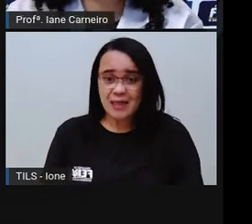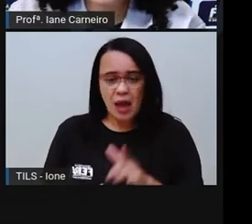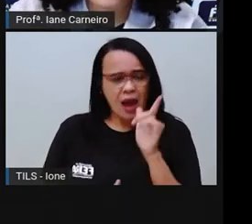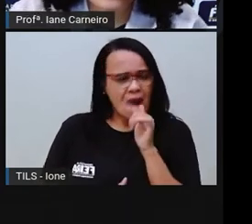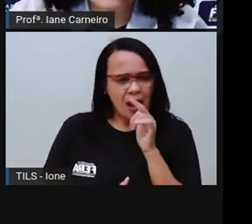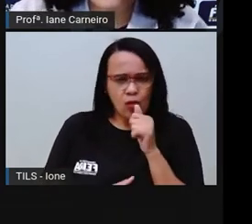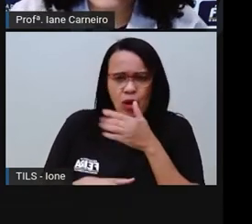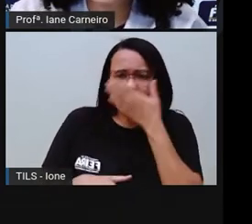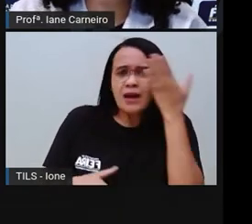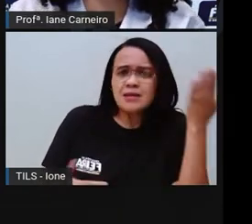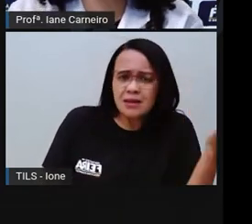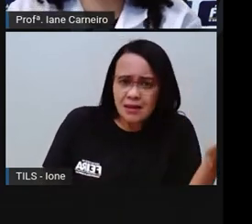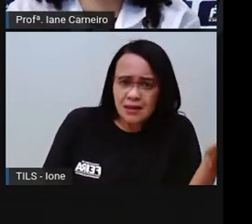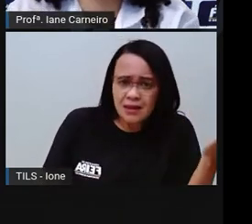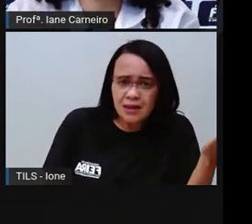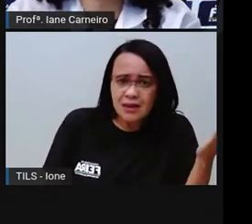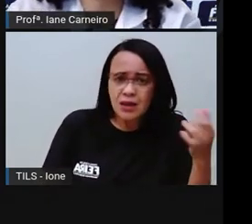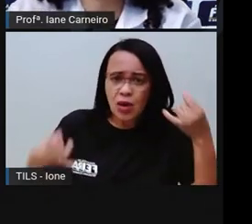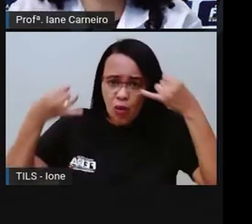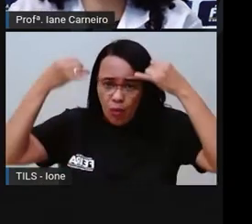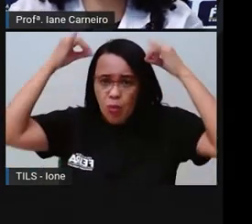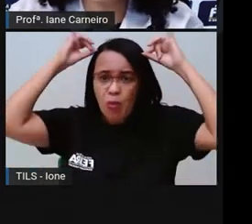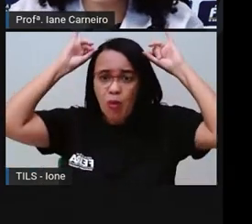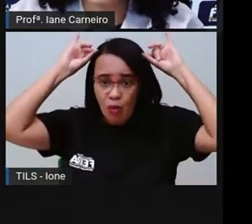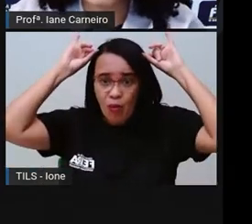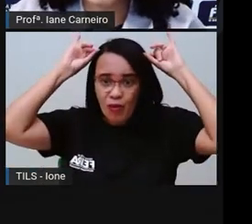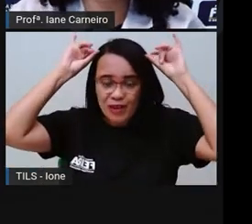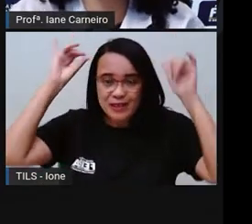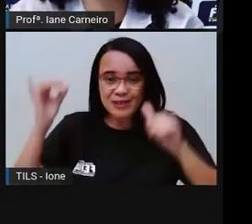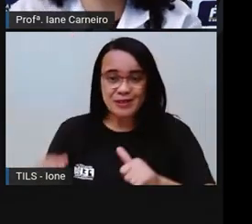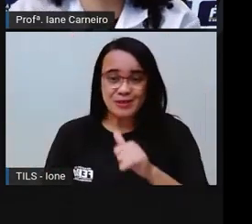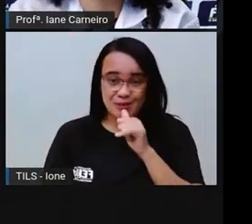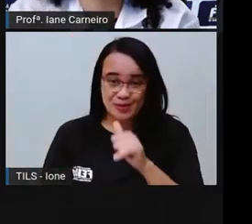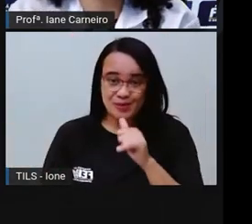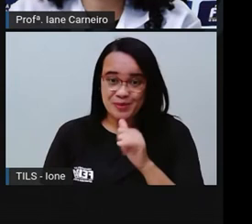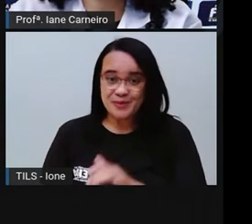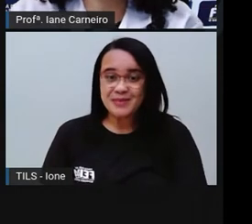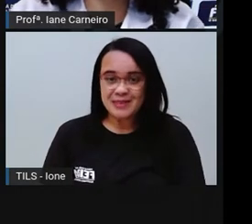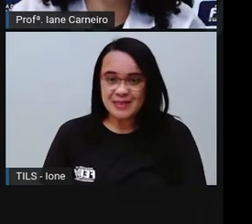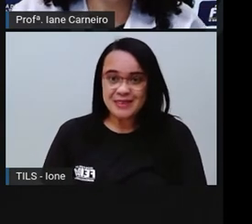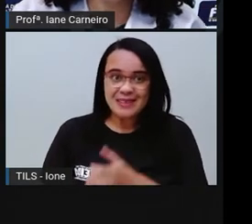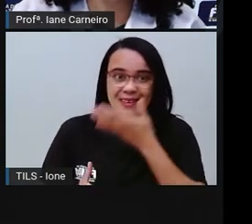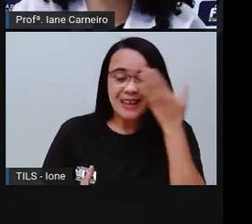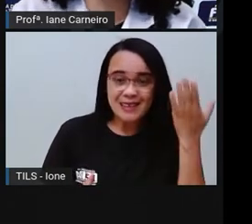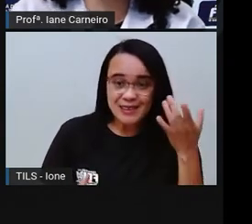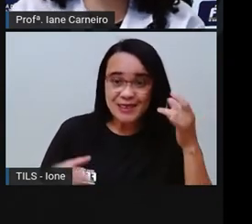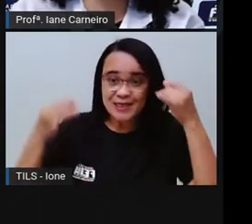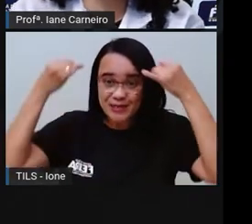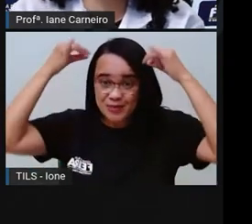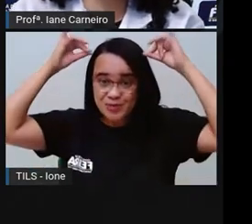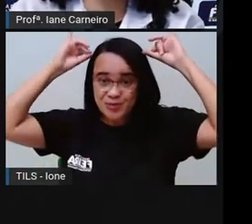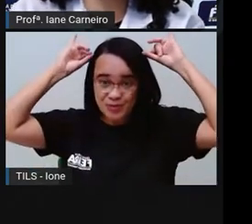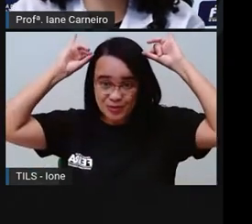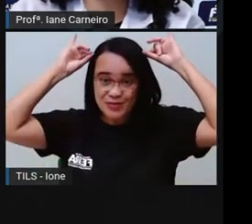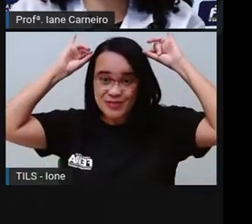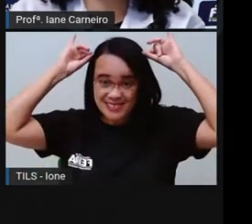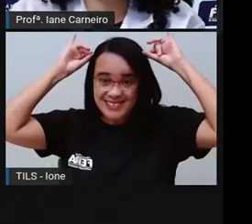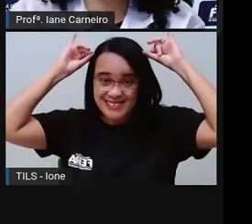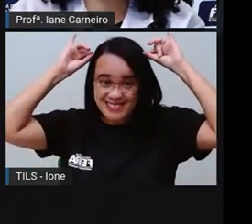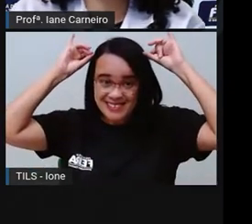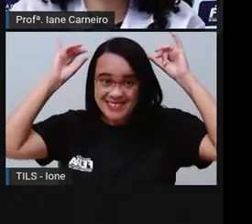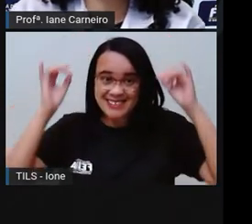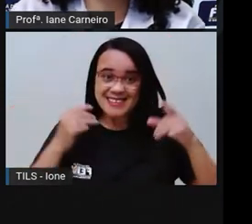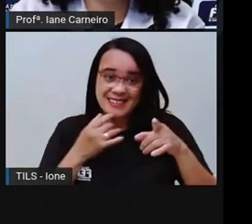cadê a água boi bebeu fazer o boi foi